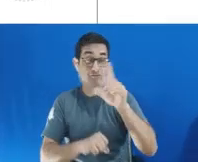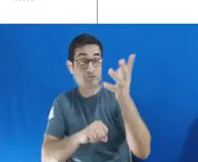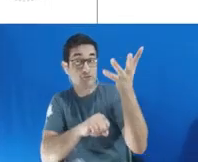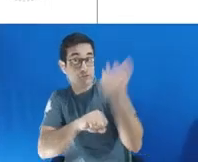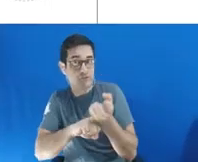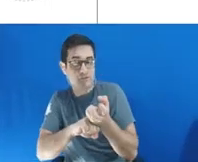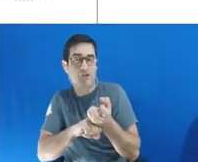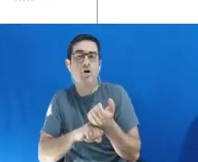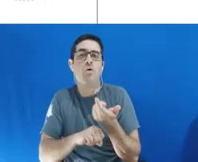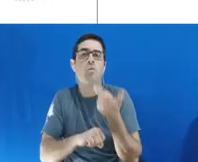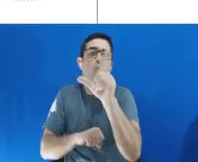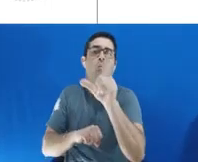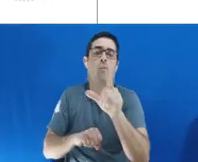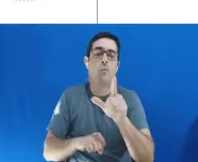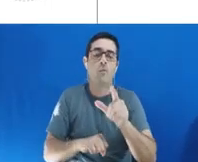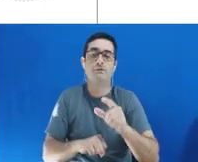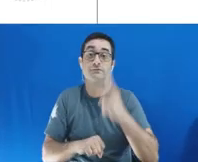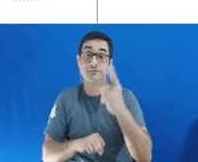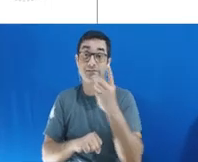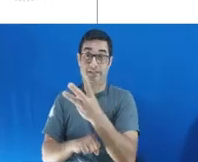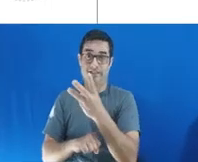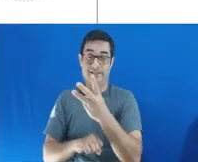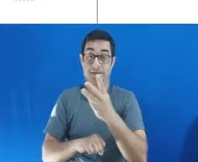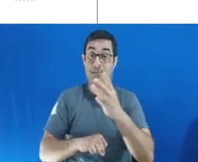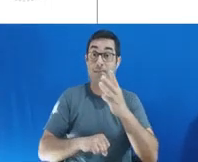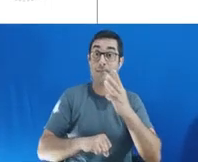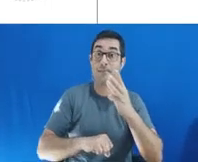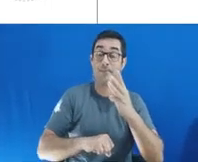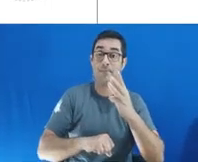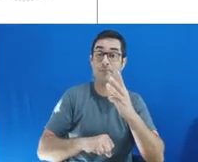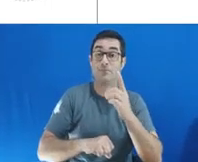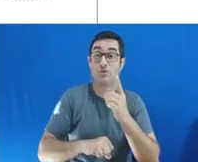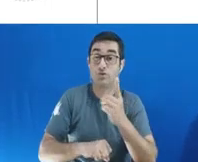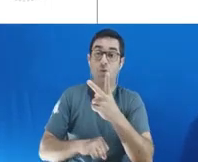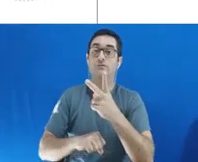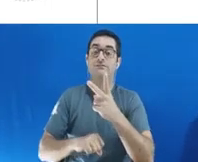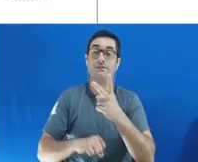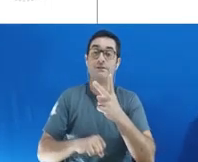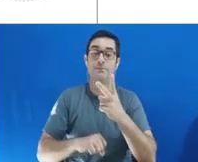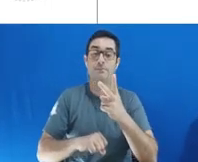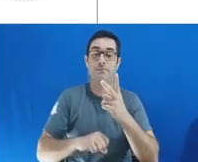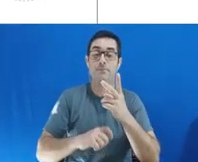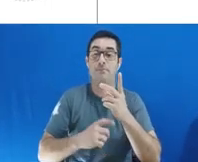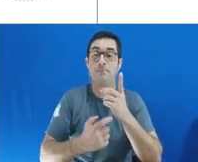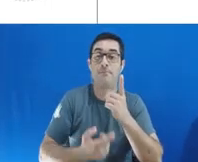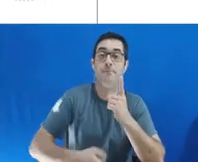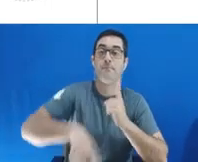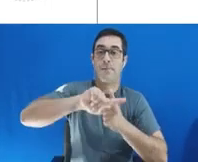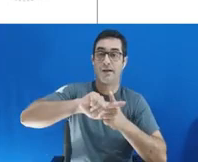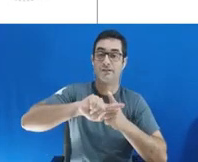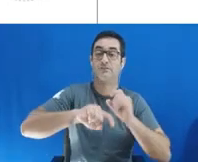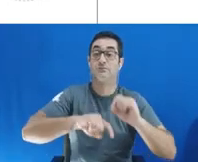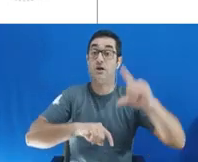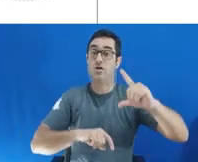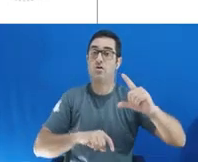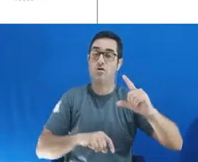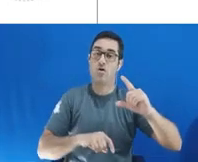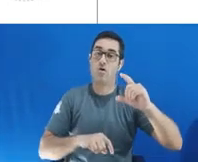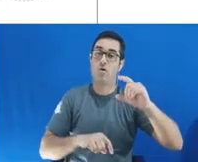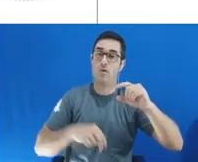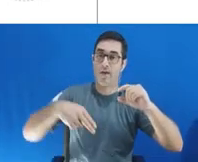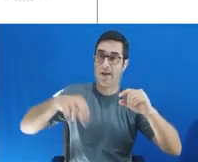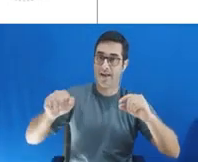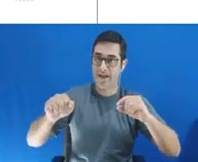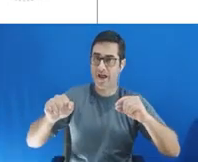efetiva. Agora, se eu pego o magnésio, que é 13, que é maior, desculpa, 12, que é maior do que o sódio, mas eu